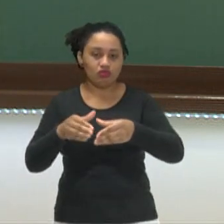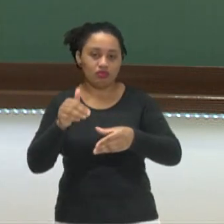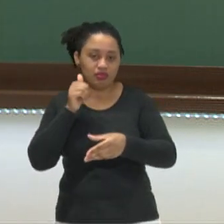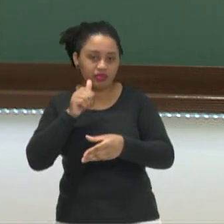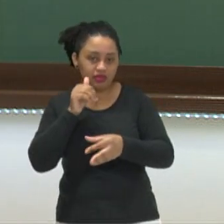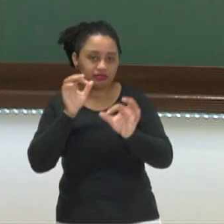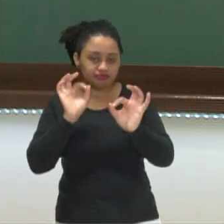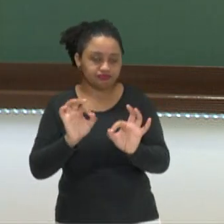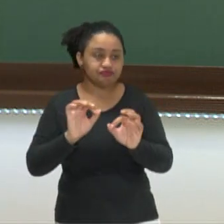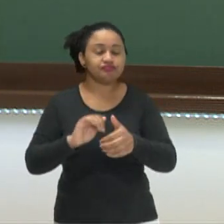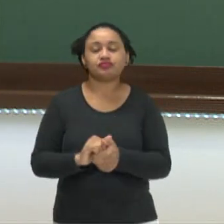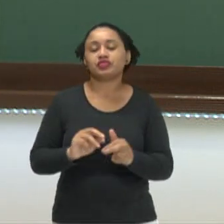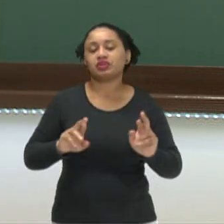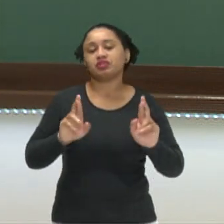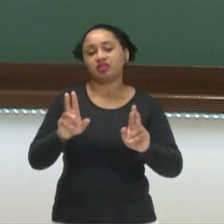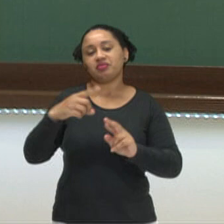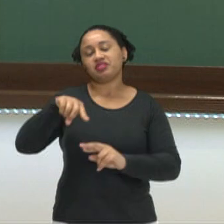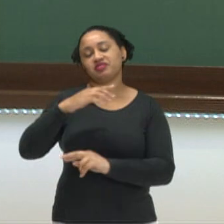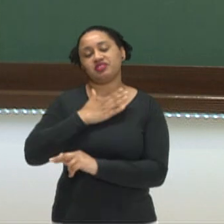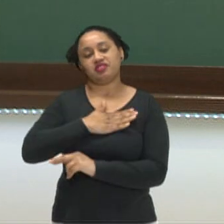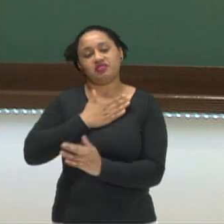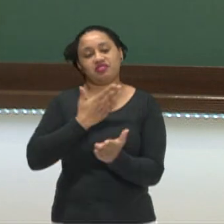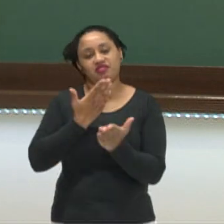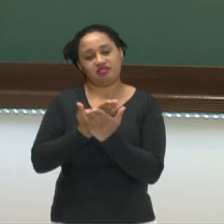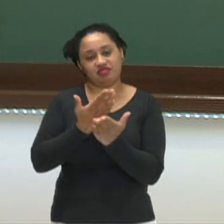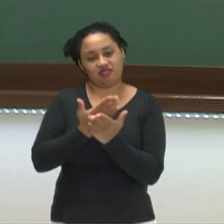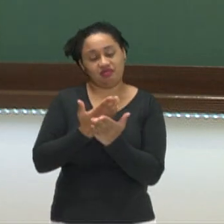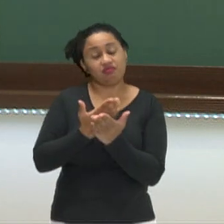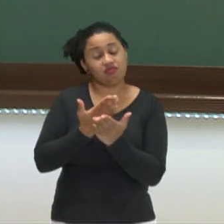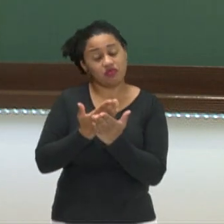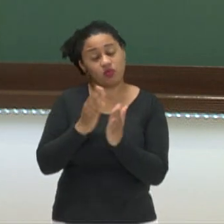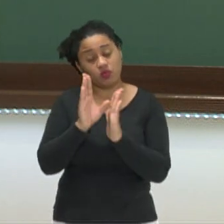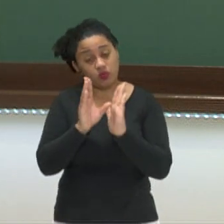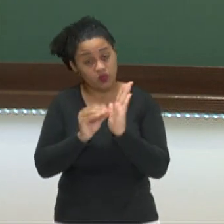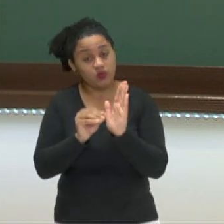mulher. Então, eu espero que você tenha gostado desta aula,